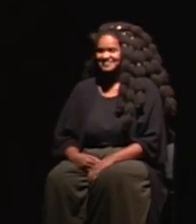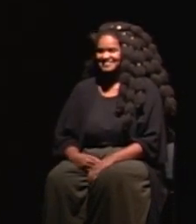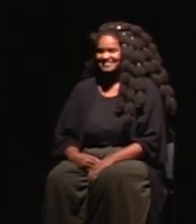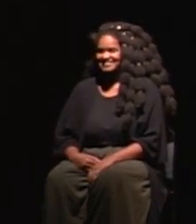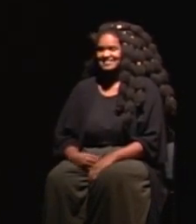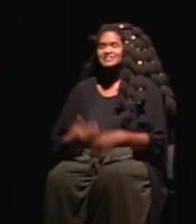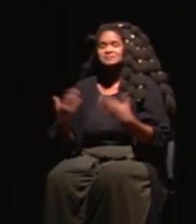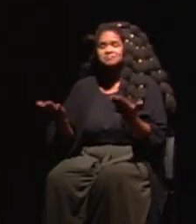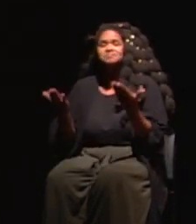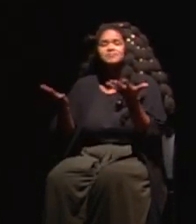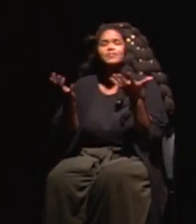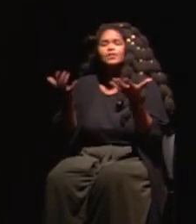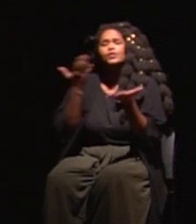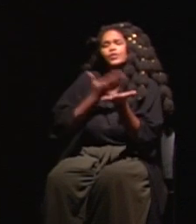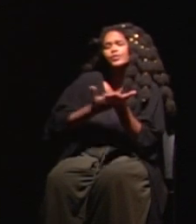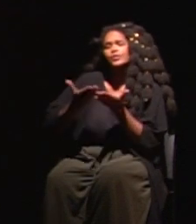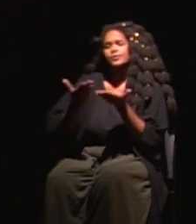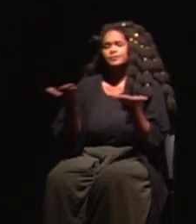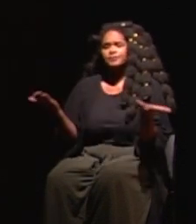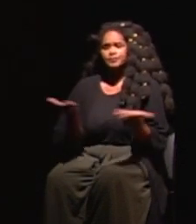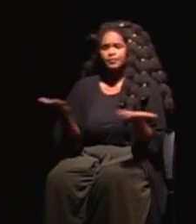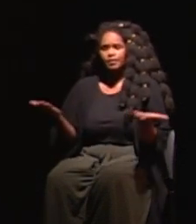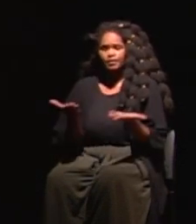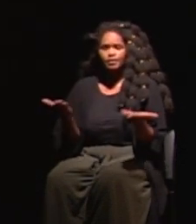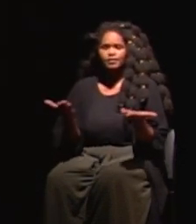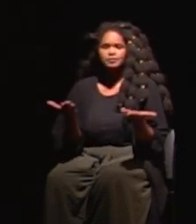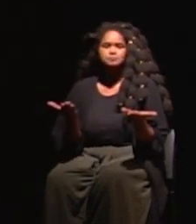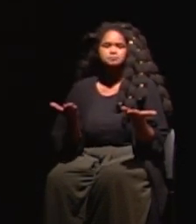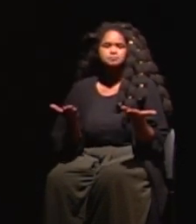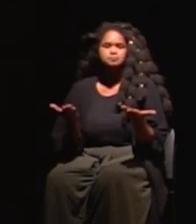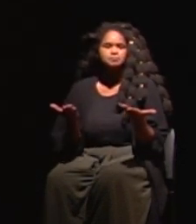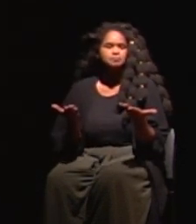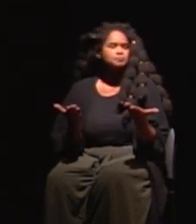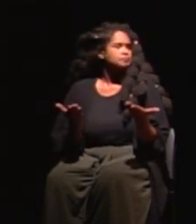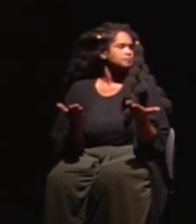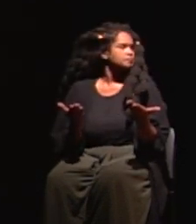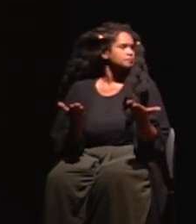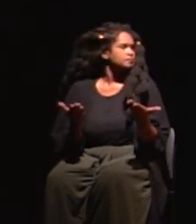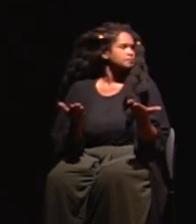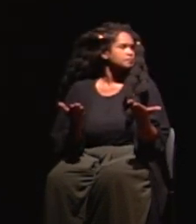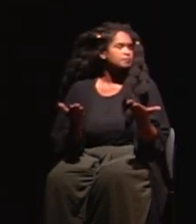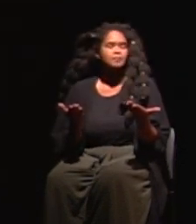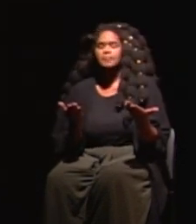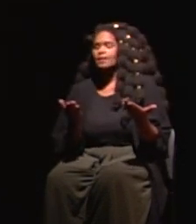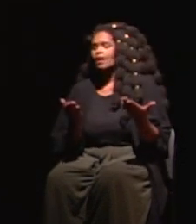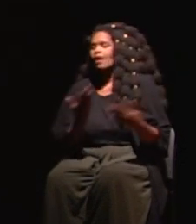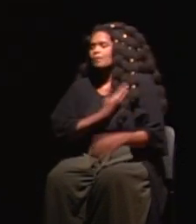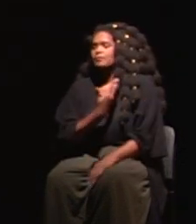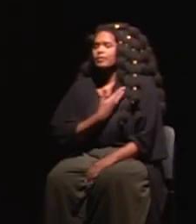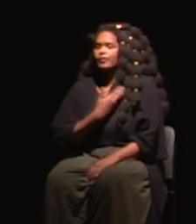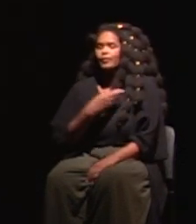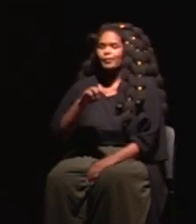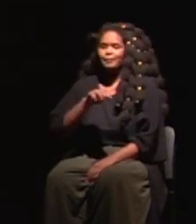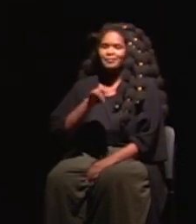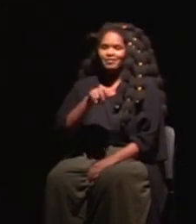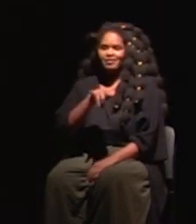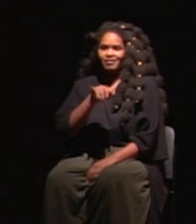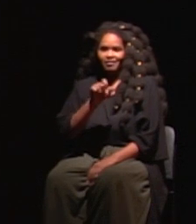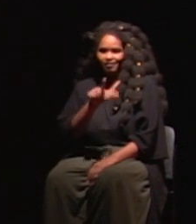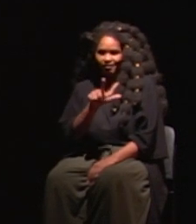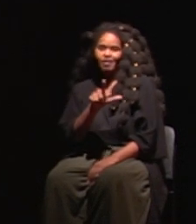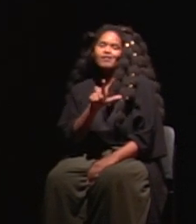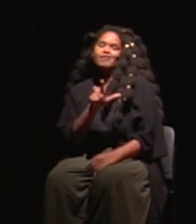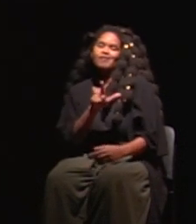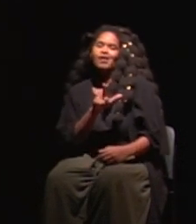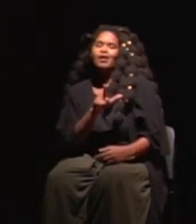Bom, eu gostaria de começar, em nome meu e do meu companheiro Miguel del Castillo, de curadoria, agradecendo, em primeiro